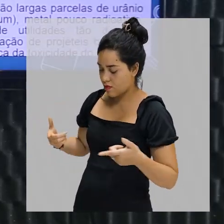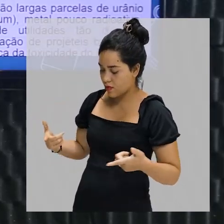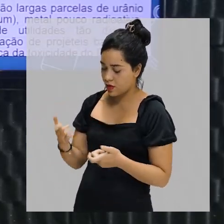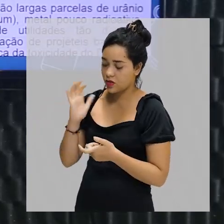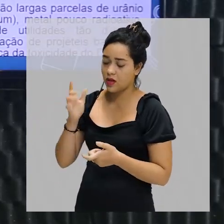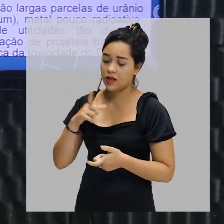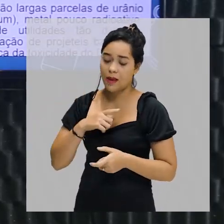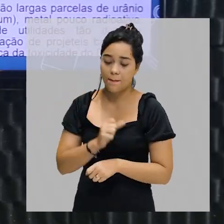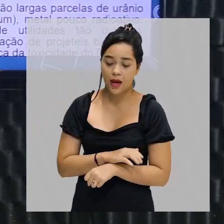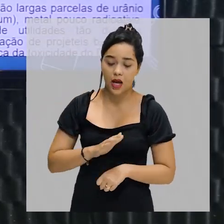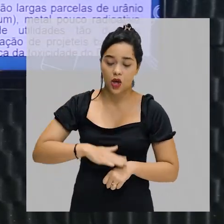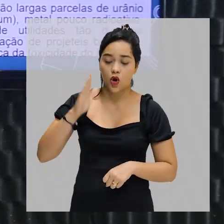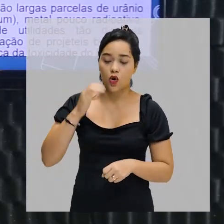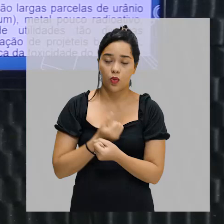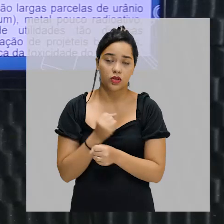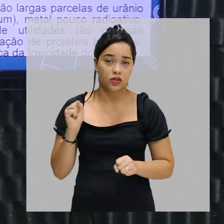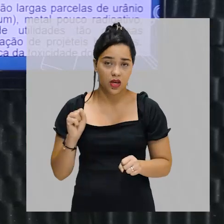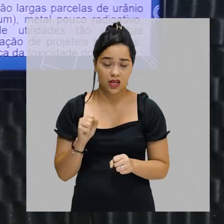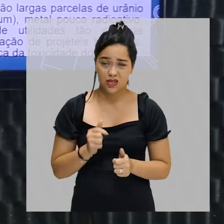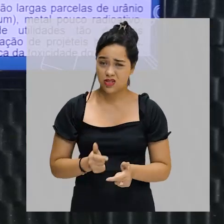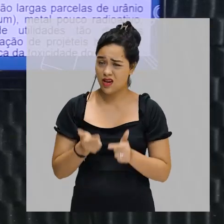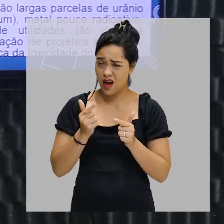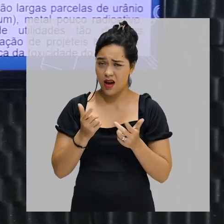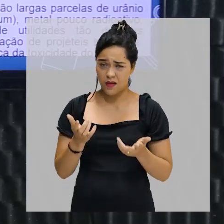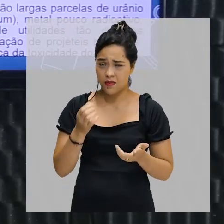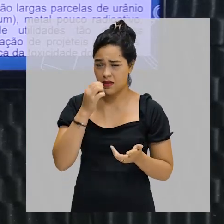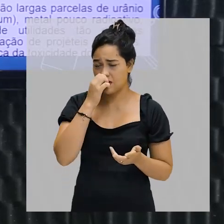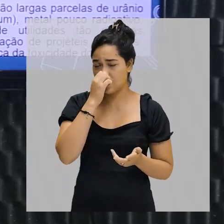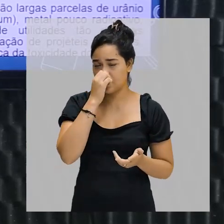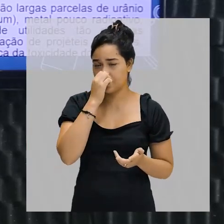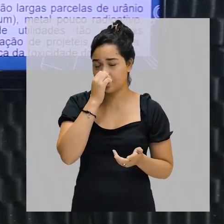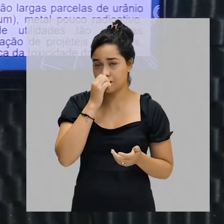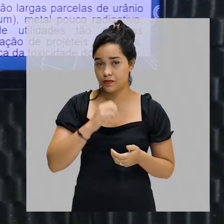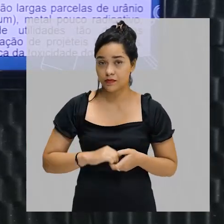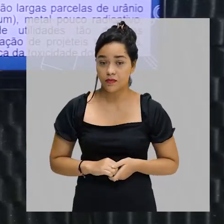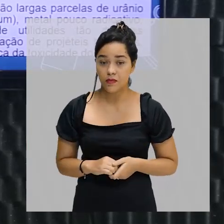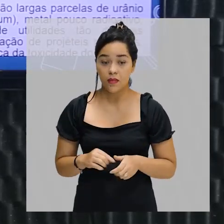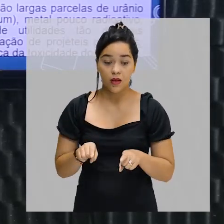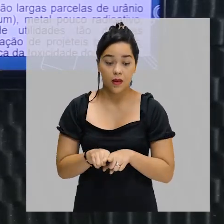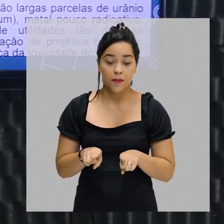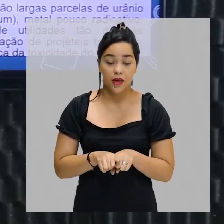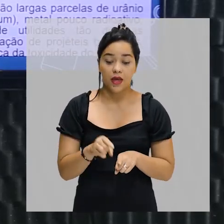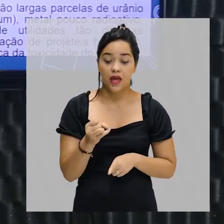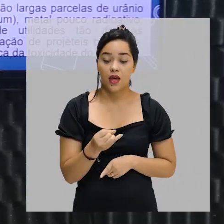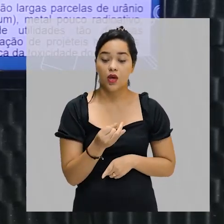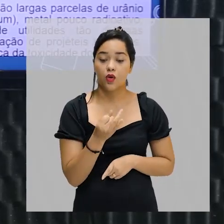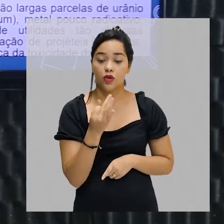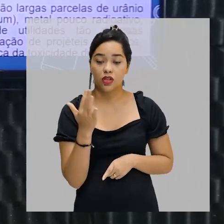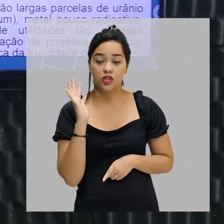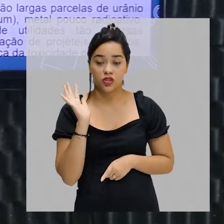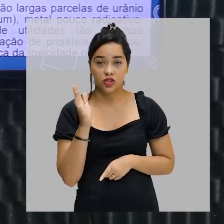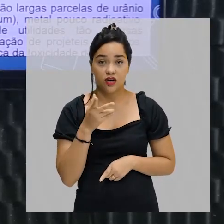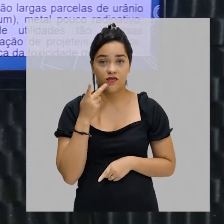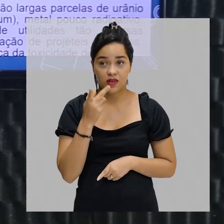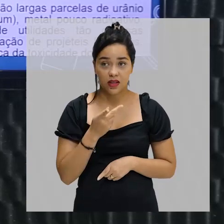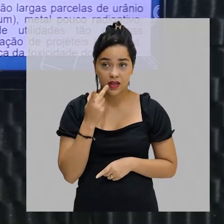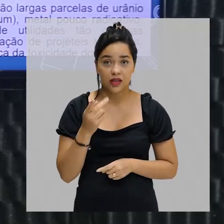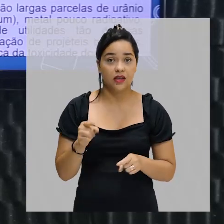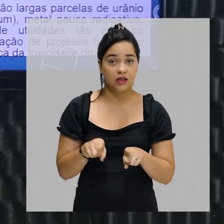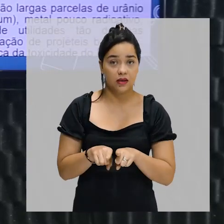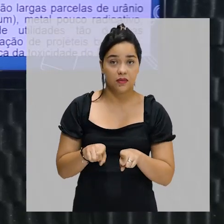contém a maior quantidade de armas nucleares, certo? Maior em quantidade, bem como eu já falei, e